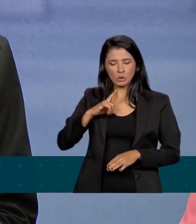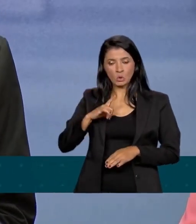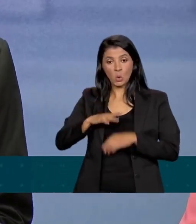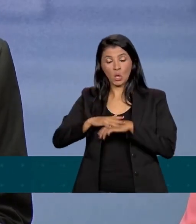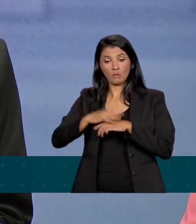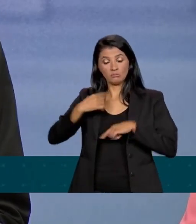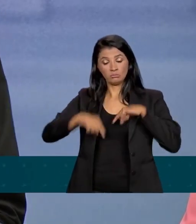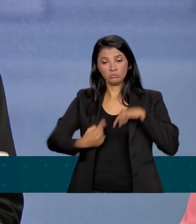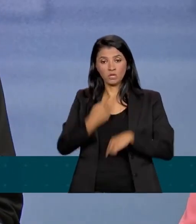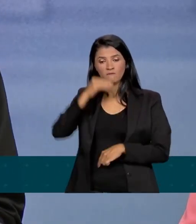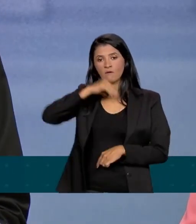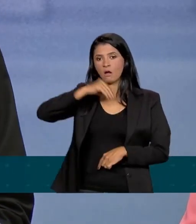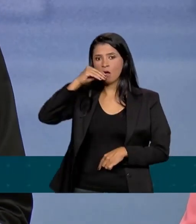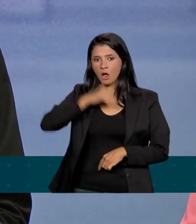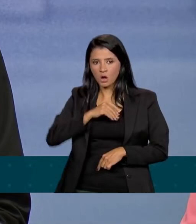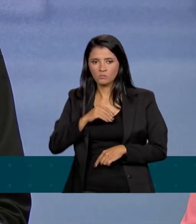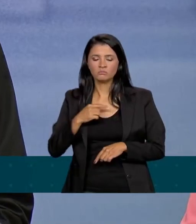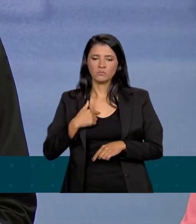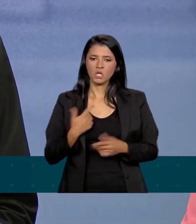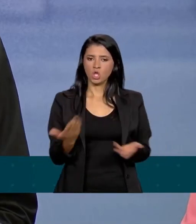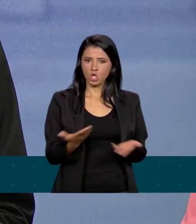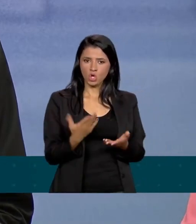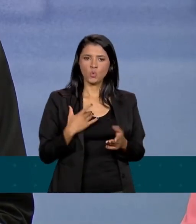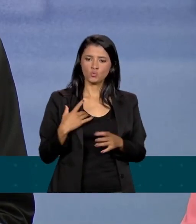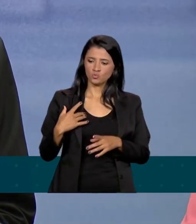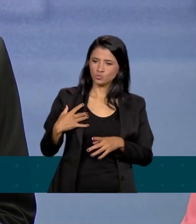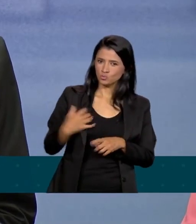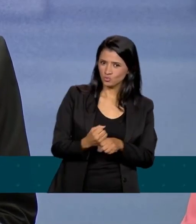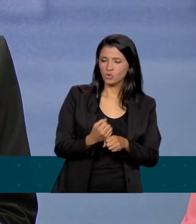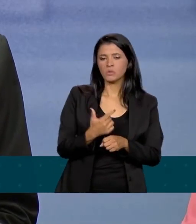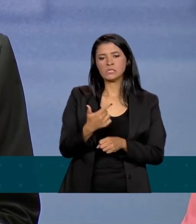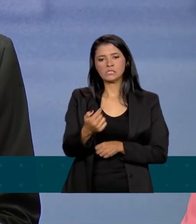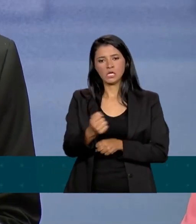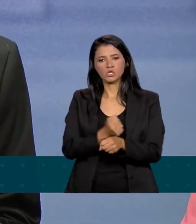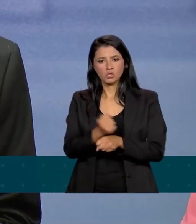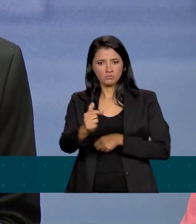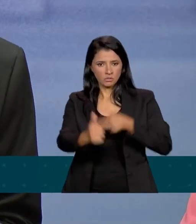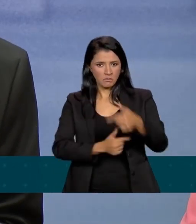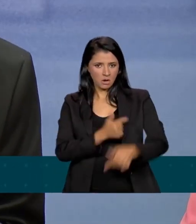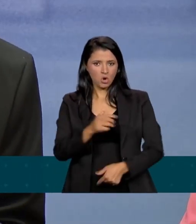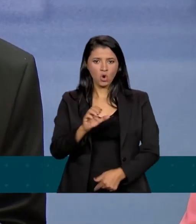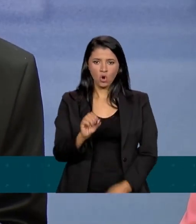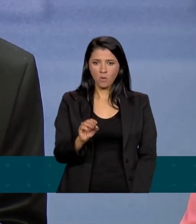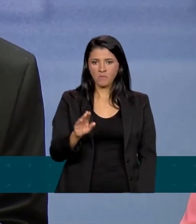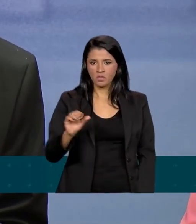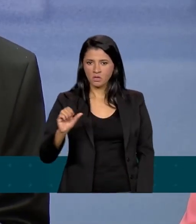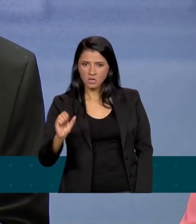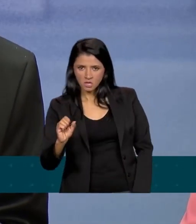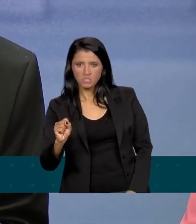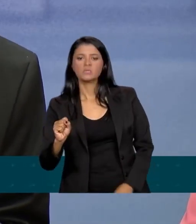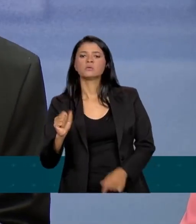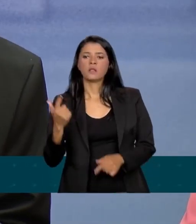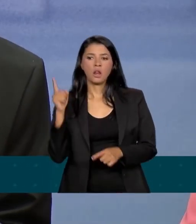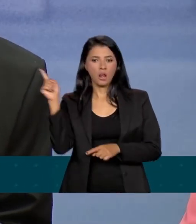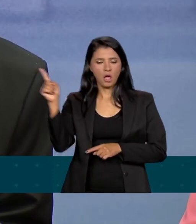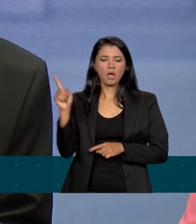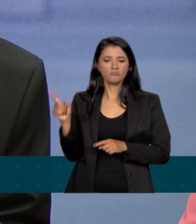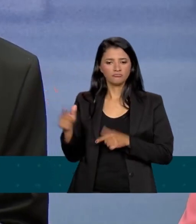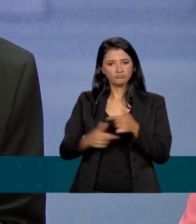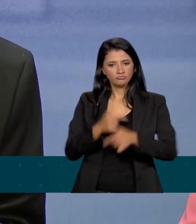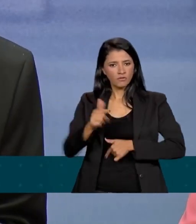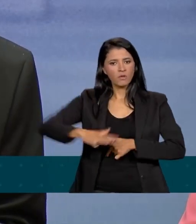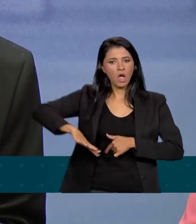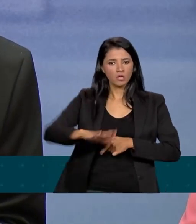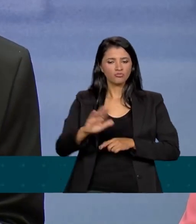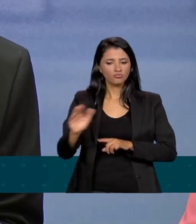imunocomprometidas, mas eu estou vindo, né, de 7 anos de trabalho na OMS, onde eu trabalhava especificamente com inovação, e nós temos